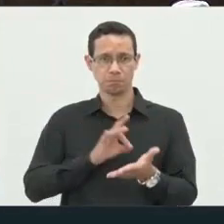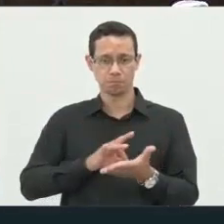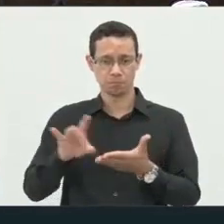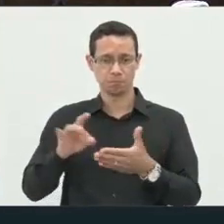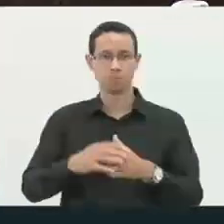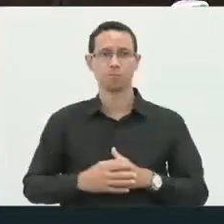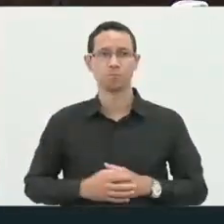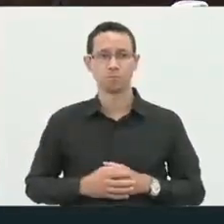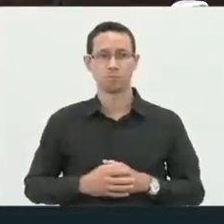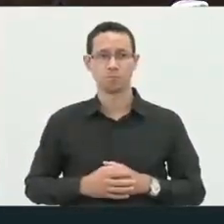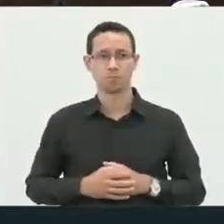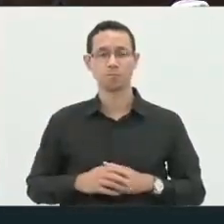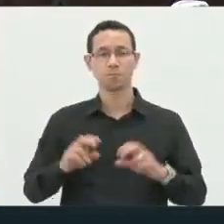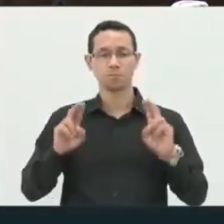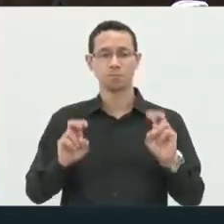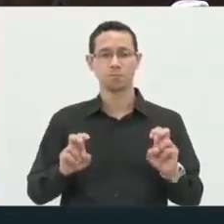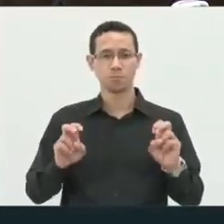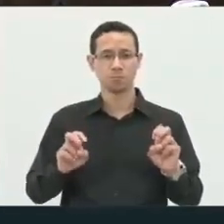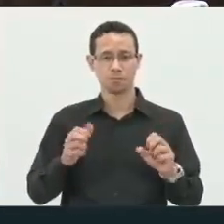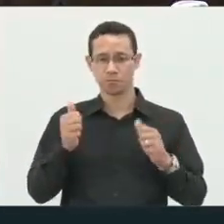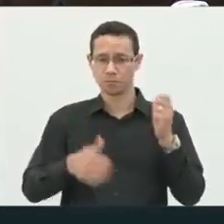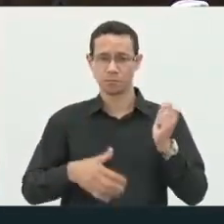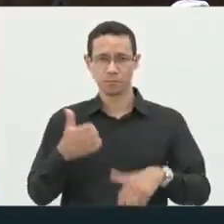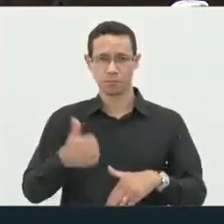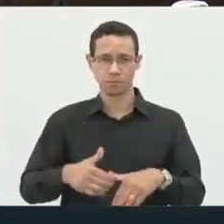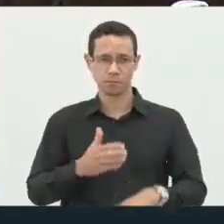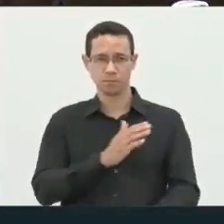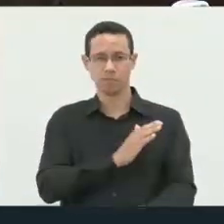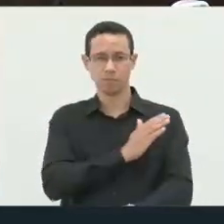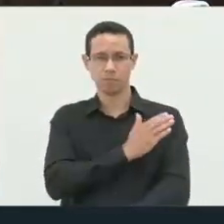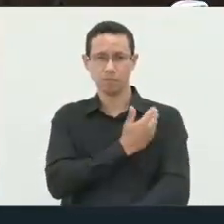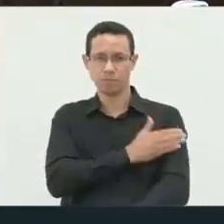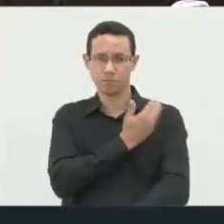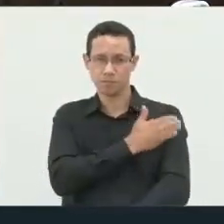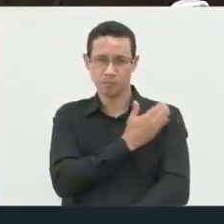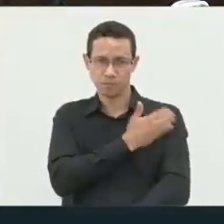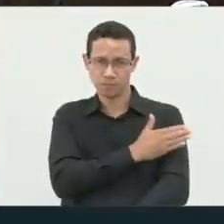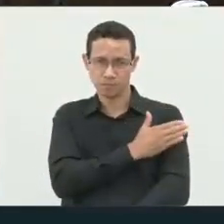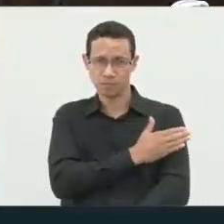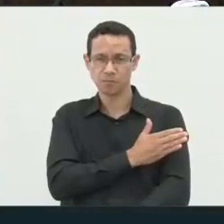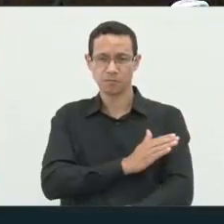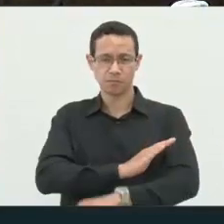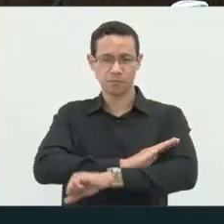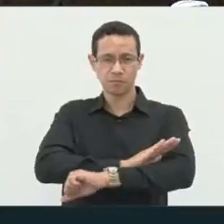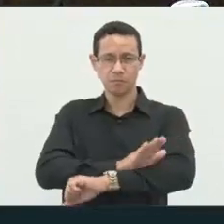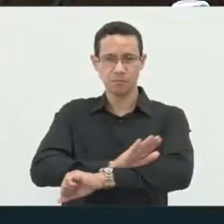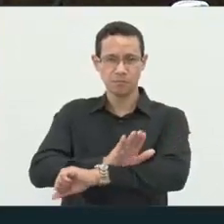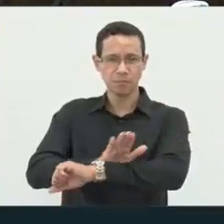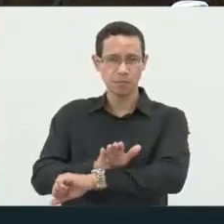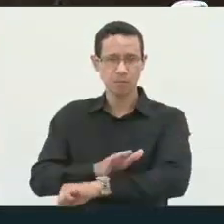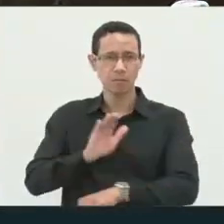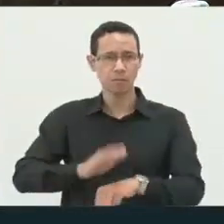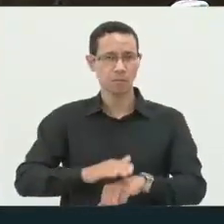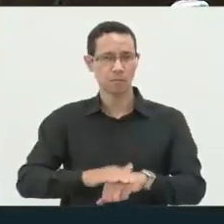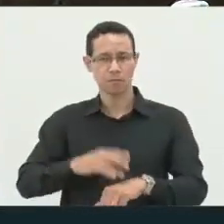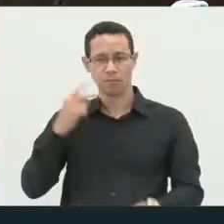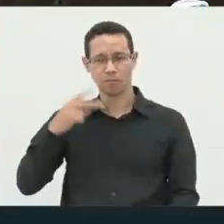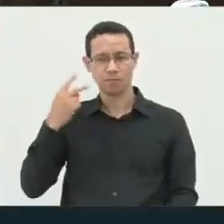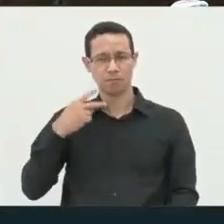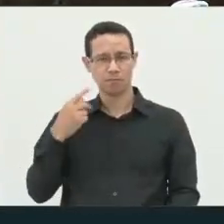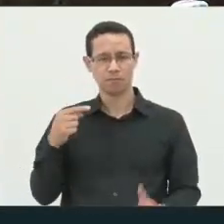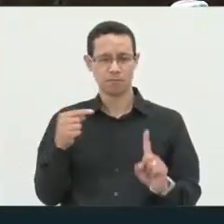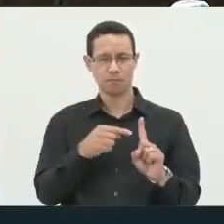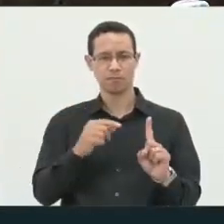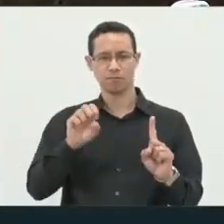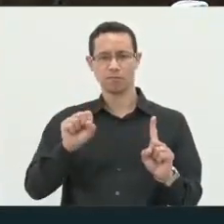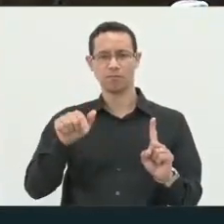das falas xenofóbicas preconceituosas e discriminatórias proferido pelo vereador Sandro fantinel